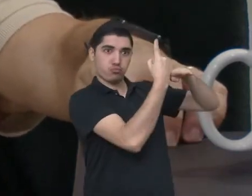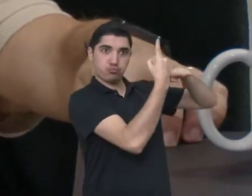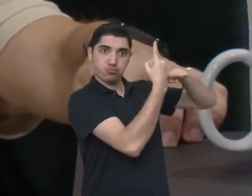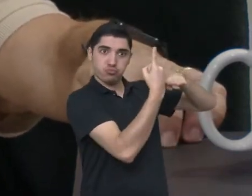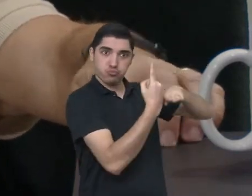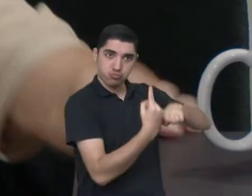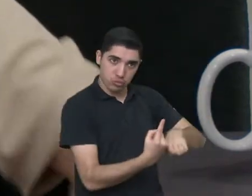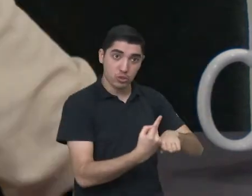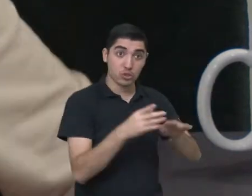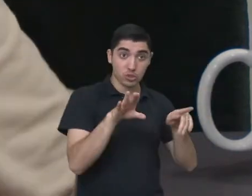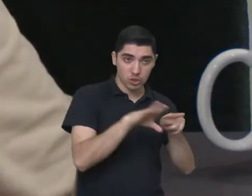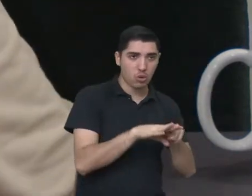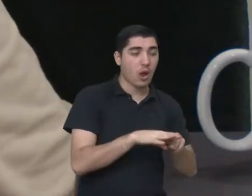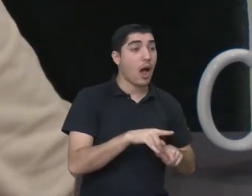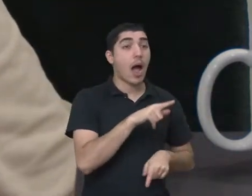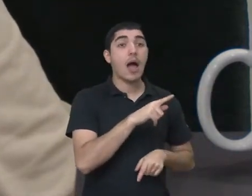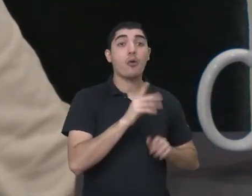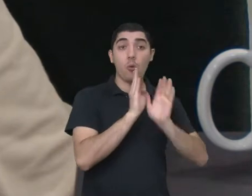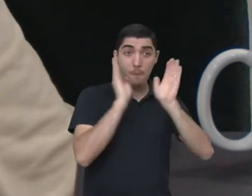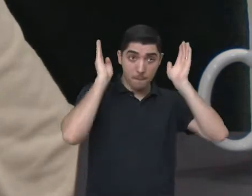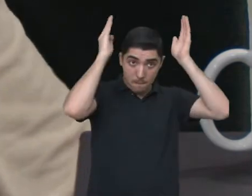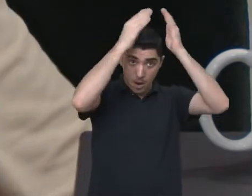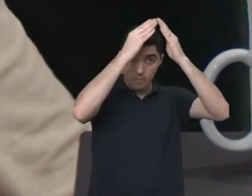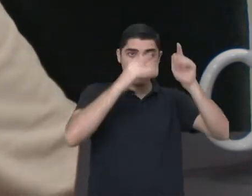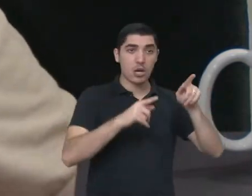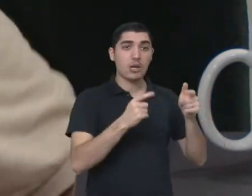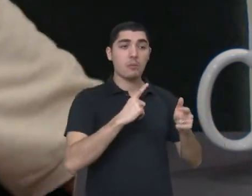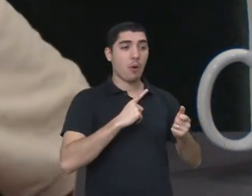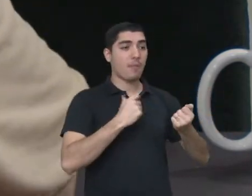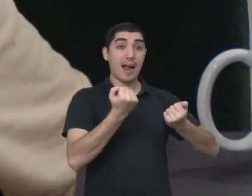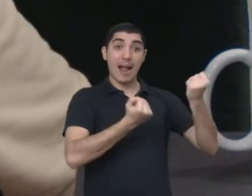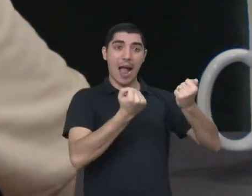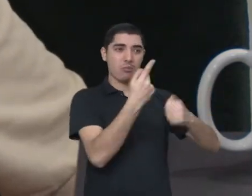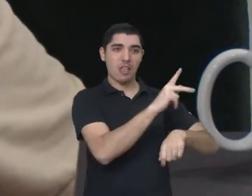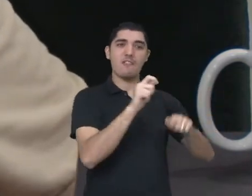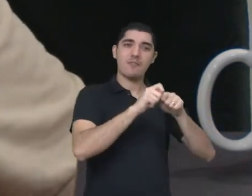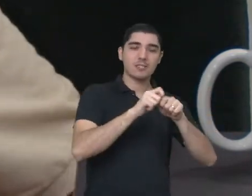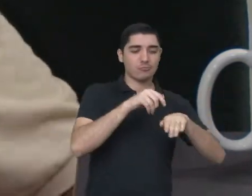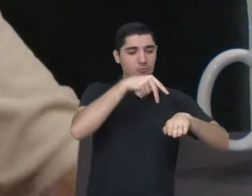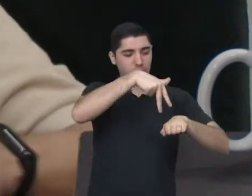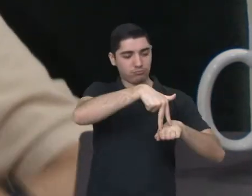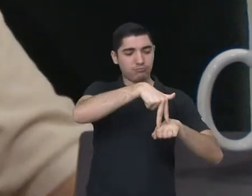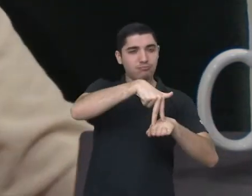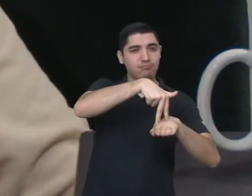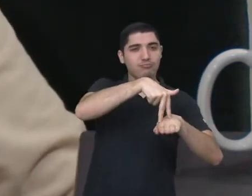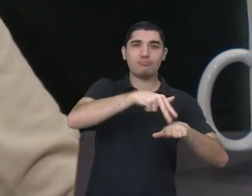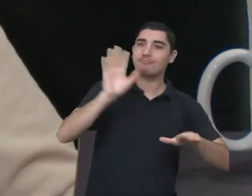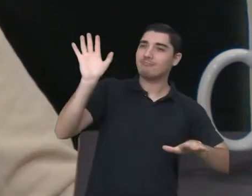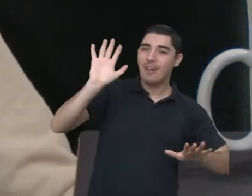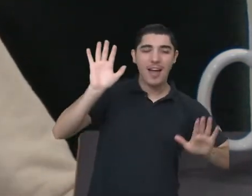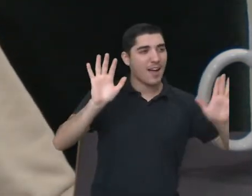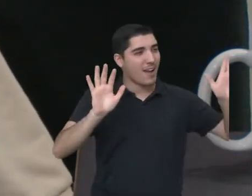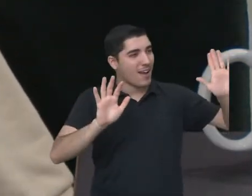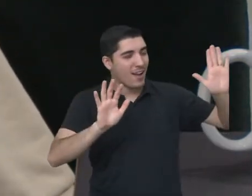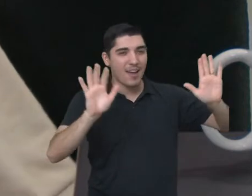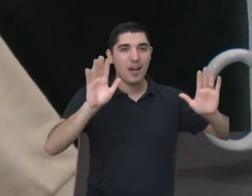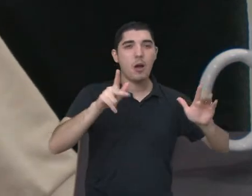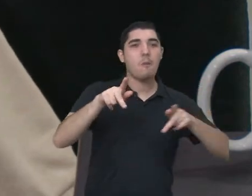Biruel para comandar as transmissões e eu de repórter. Aquela correria, vai para Caçapava, tirar credencial lá no Exército,